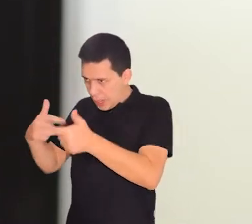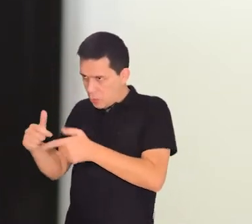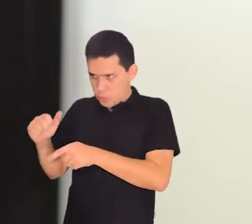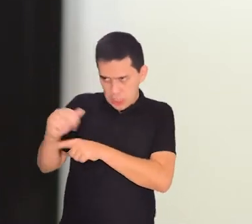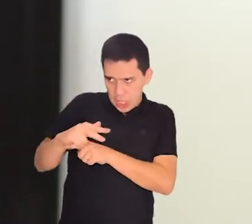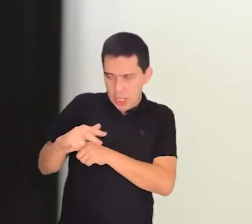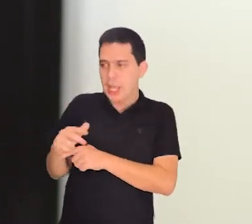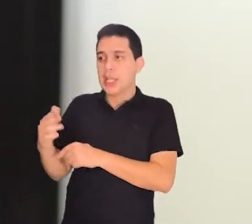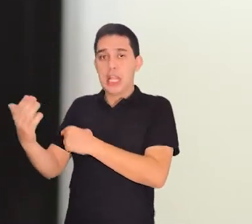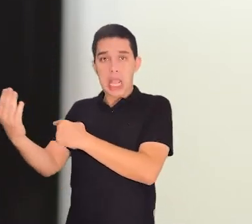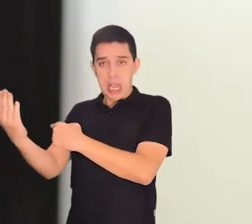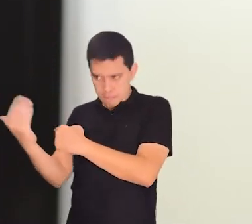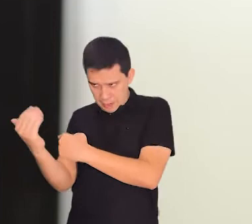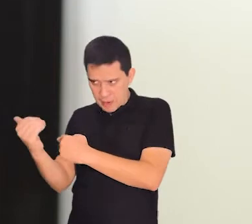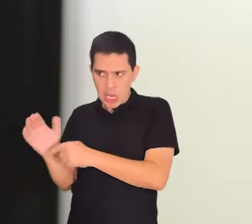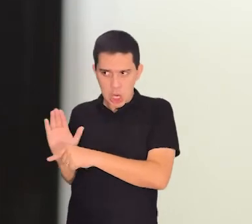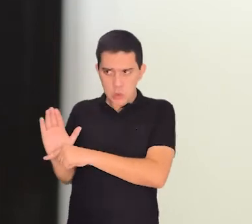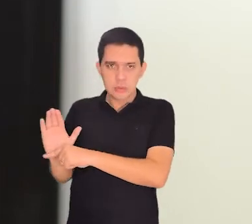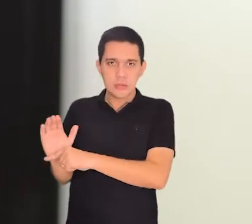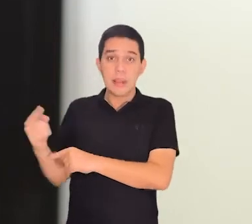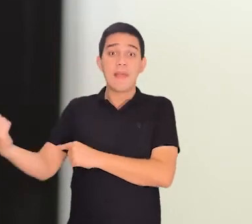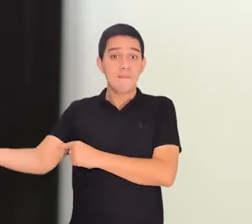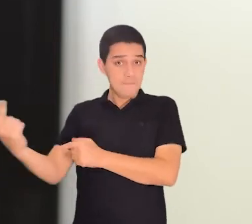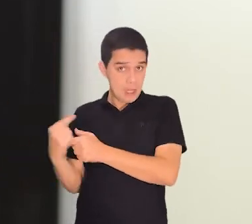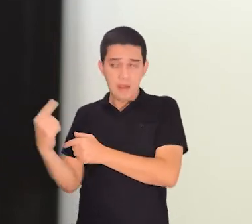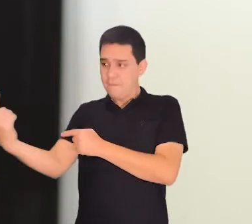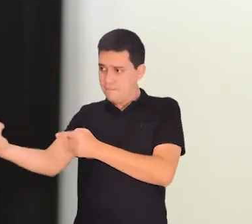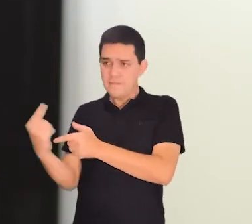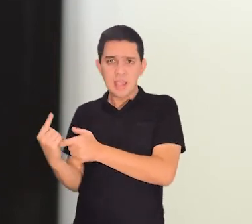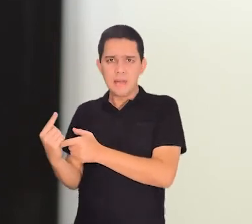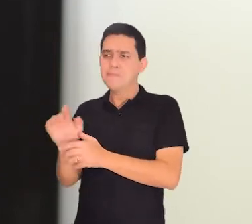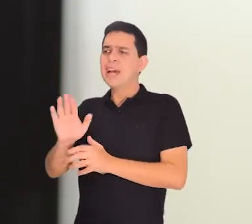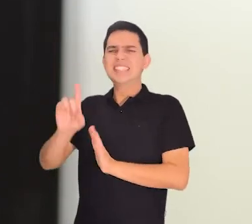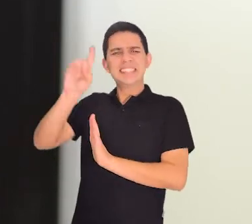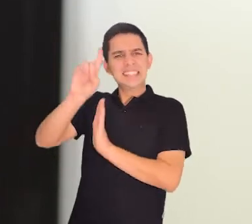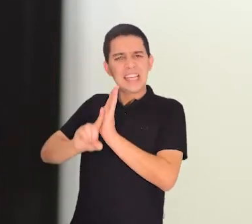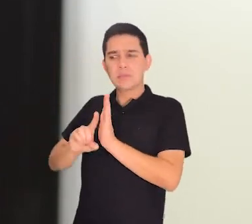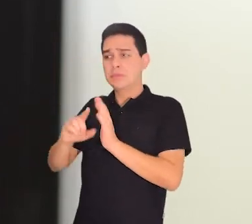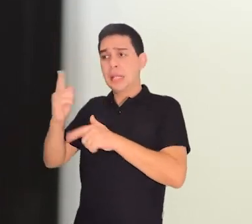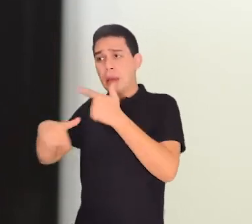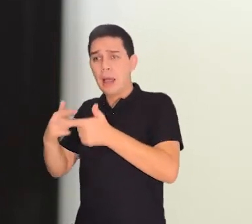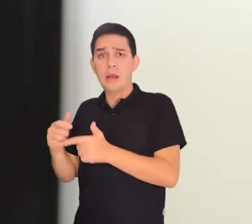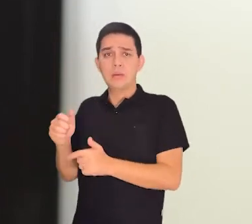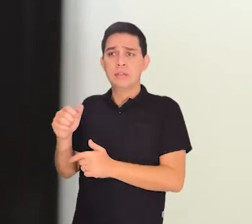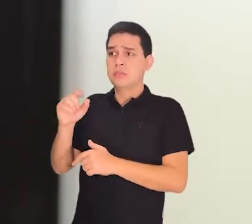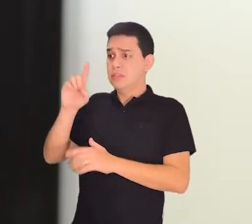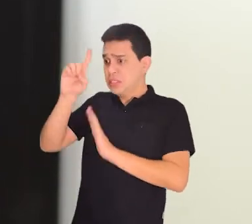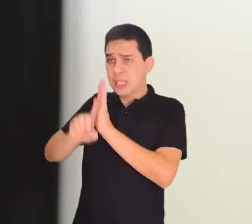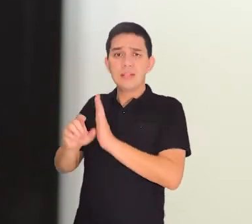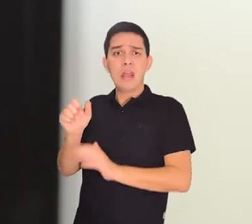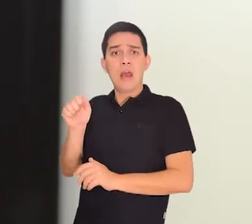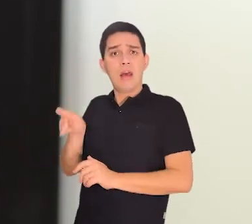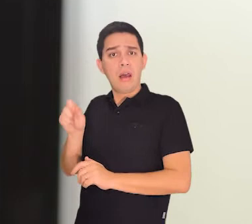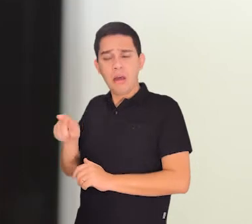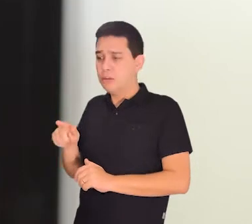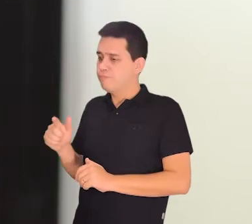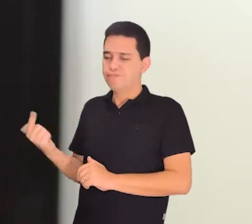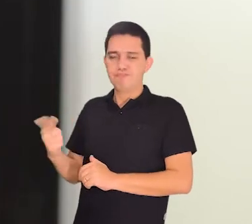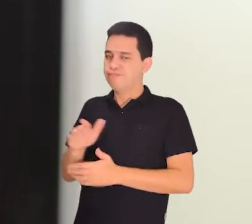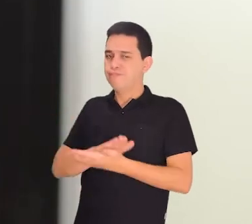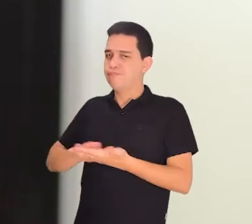garantem direitos trabalhistas nem os direitos previdenciários. O trabalhador acaba